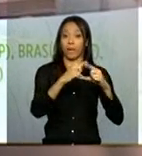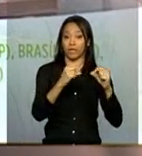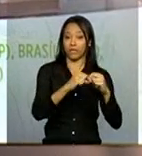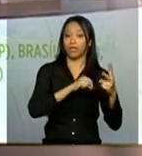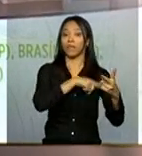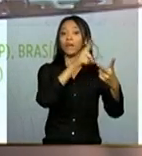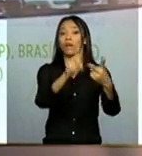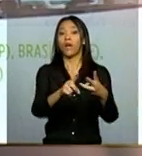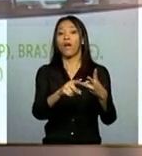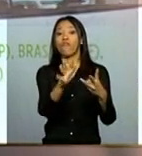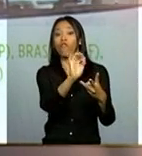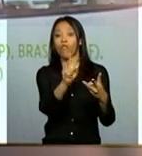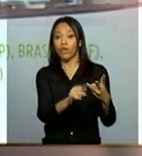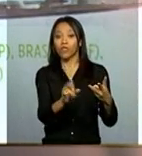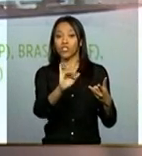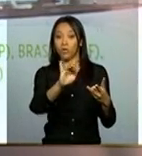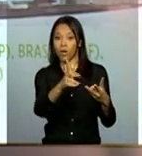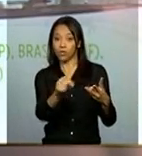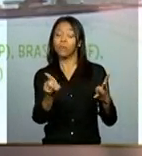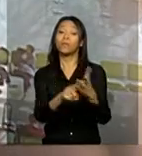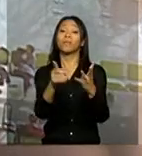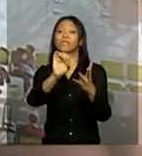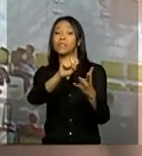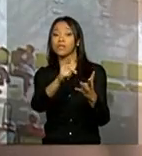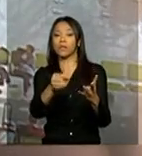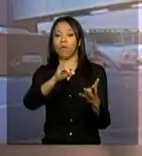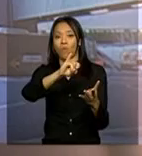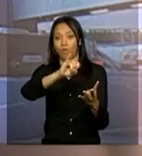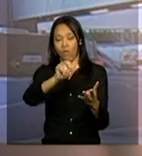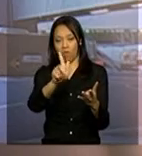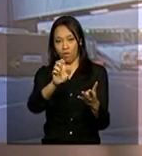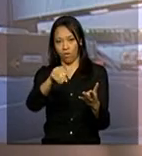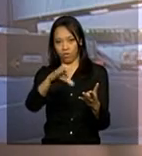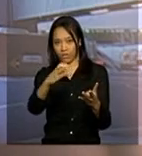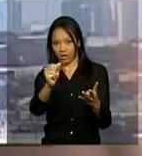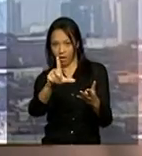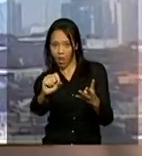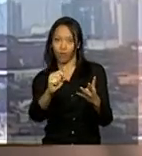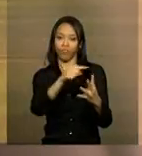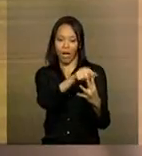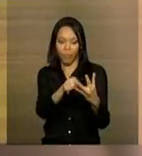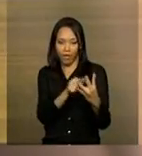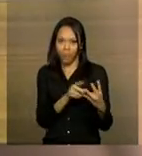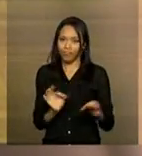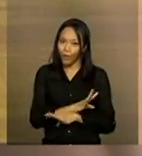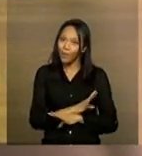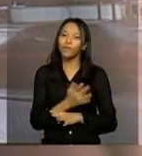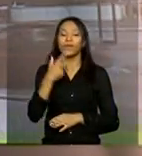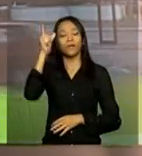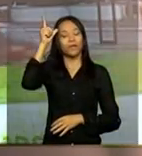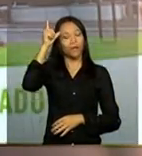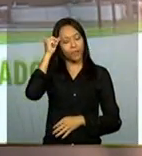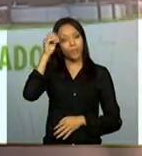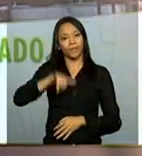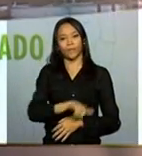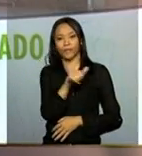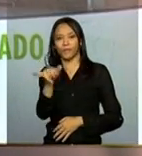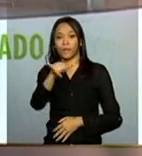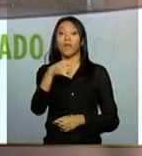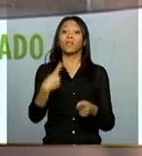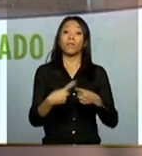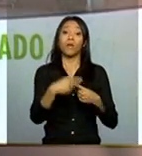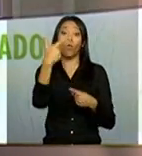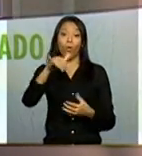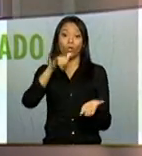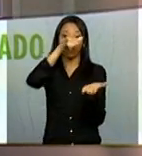Foz do Iguaçu e de São Gonçalo do Amarante, ampliando a capacidade e dando mais conforto para quem viaja. O aeroporto de Manaus